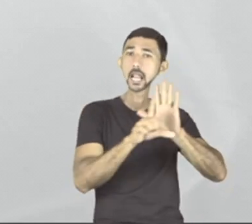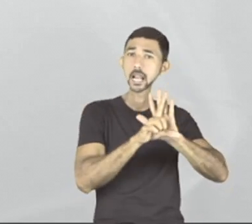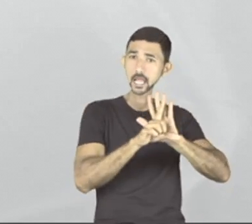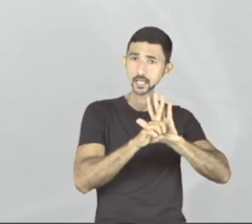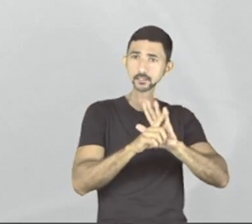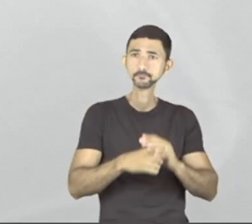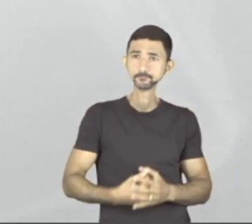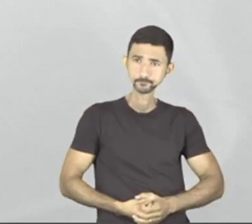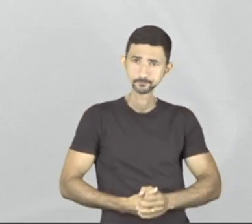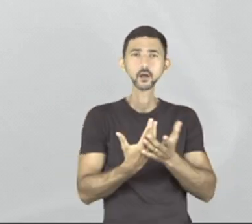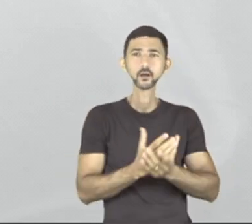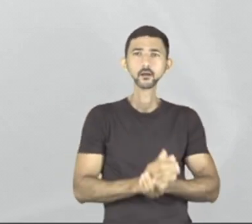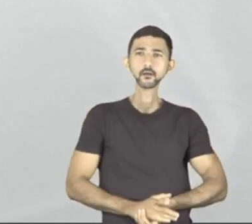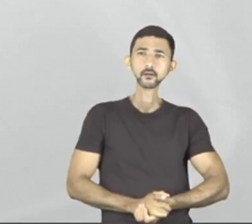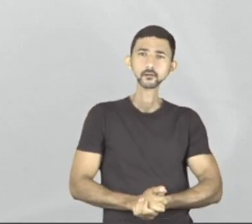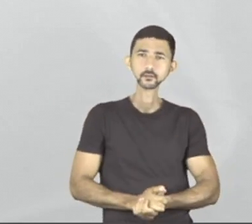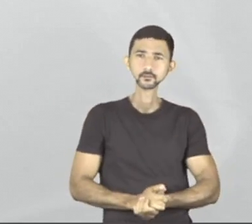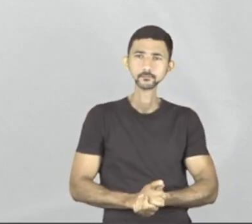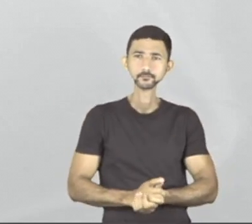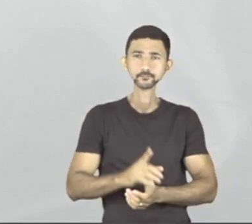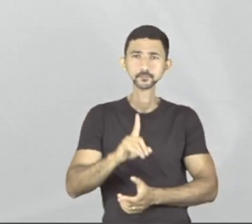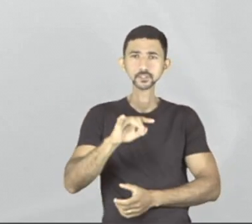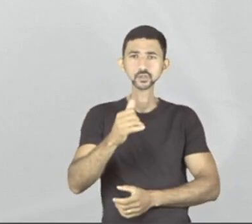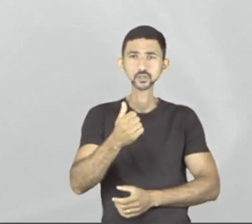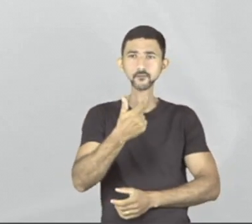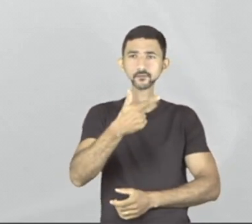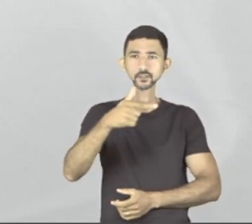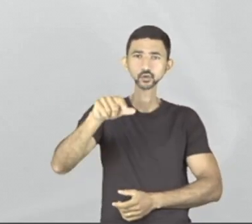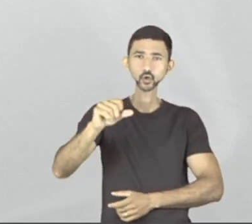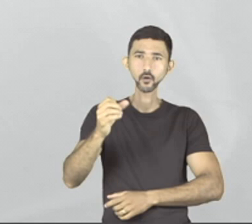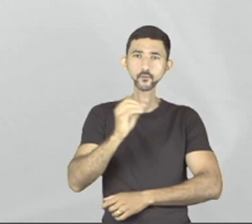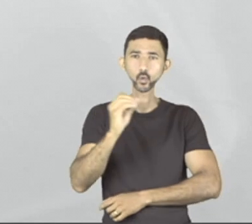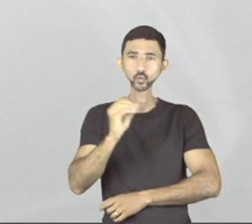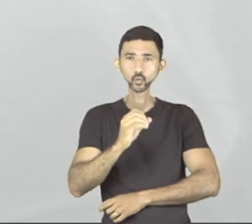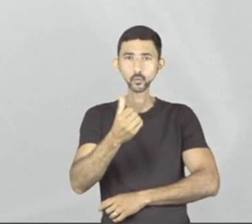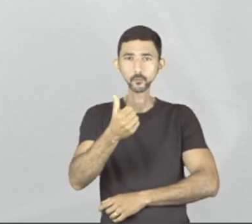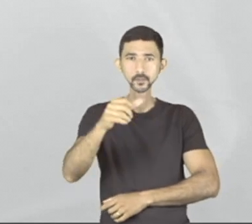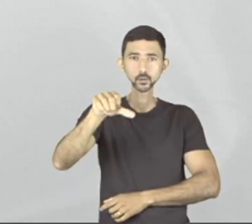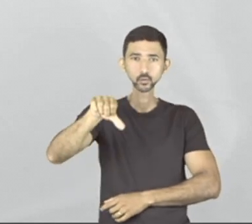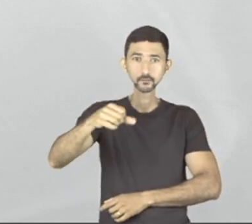na nossa Constituição do dia 29 de outubro de